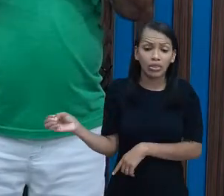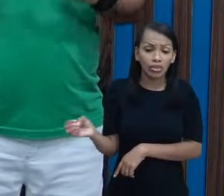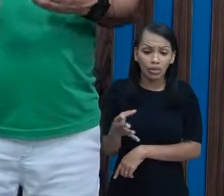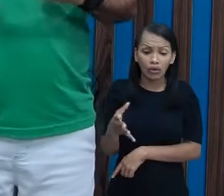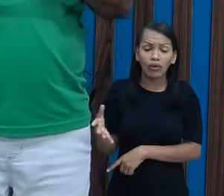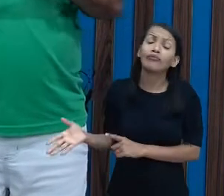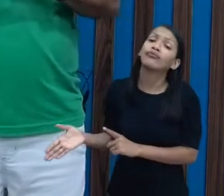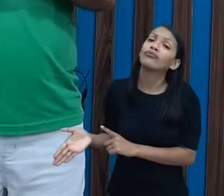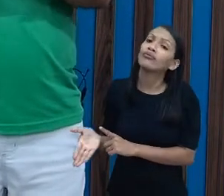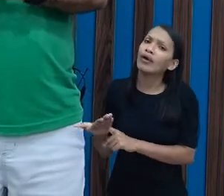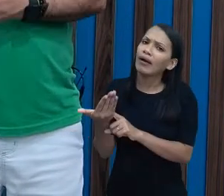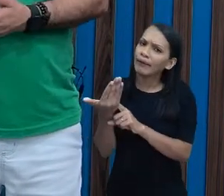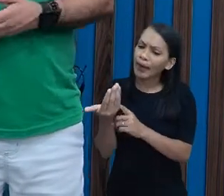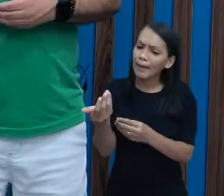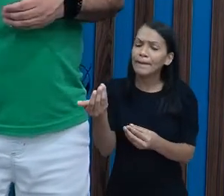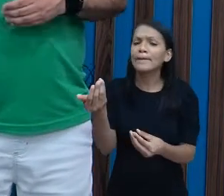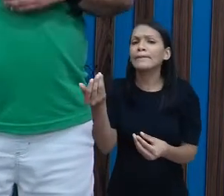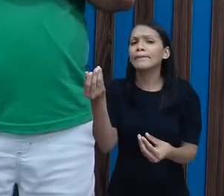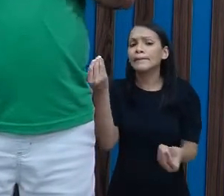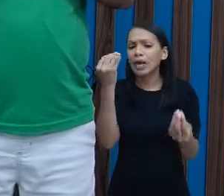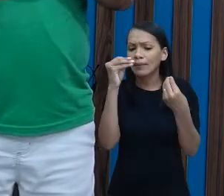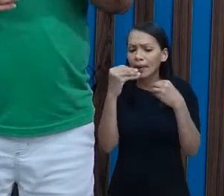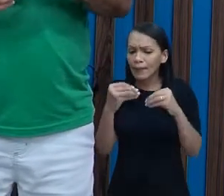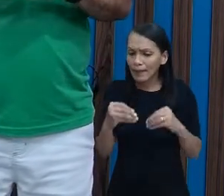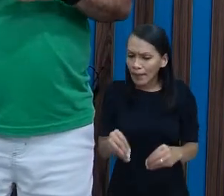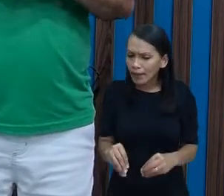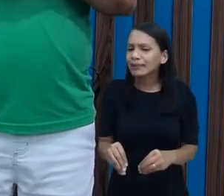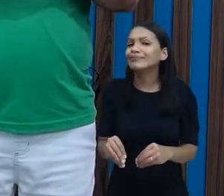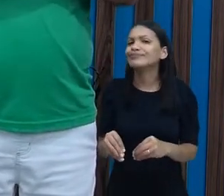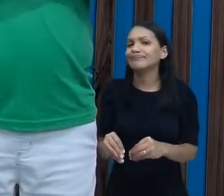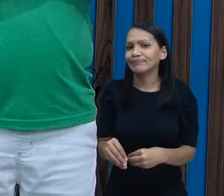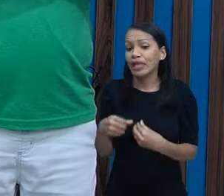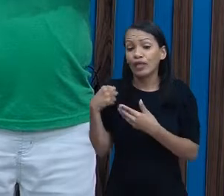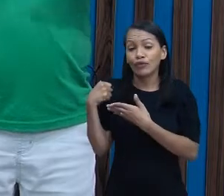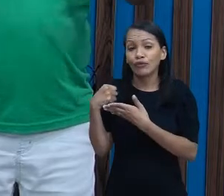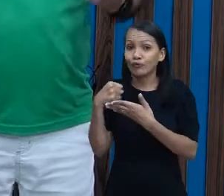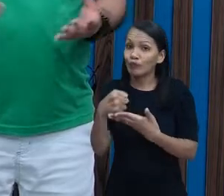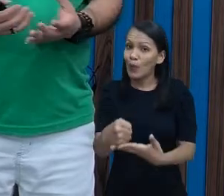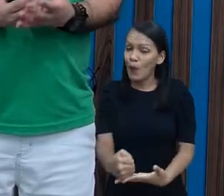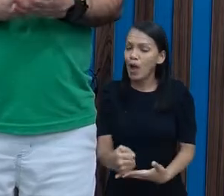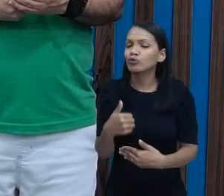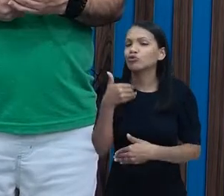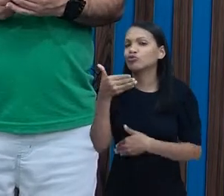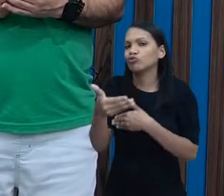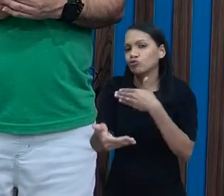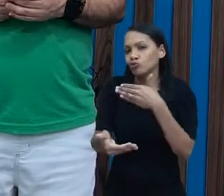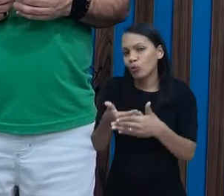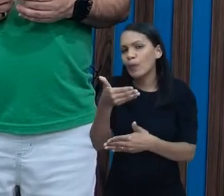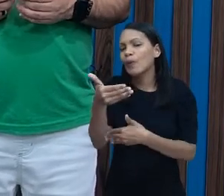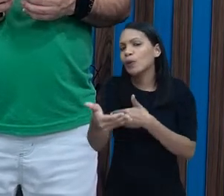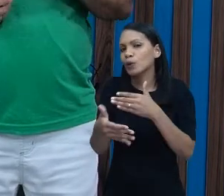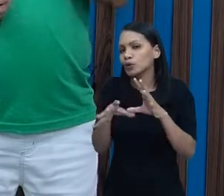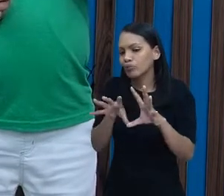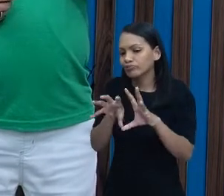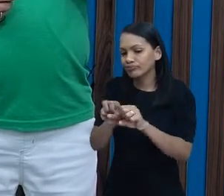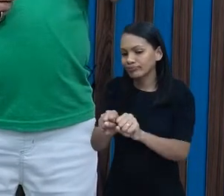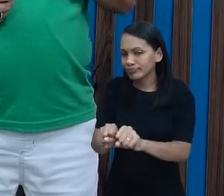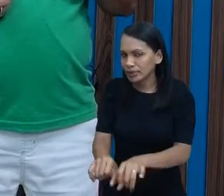tecnologias sendo introduzidas e elas vão contribuir aí nesse processo também,